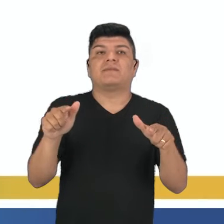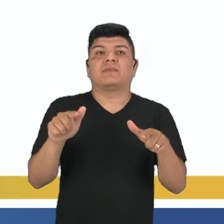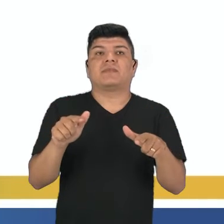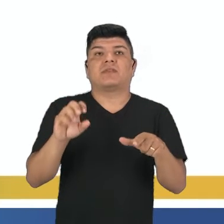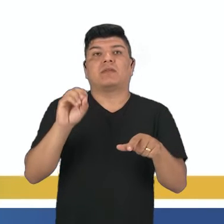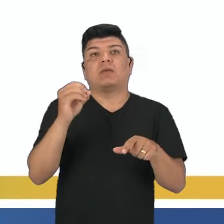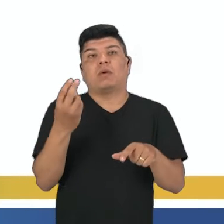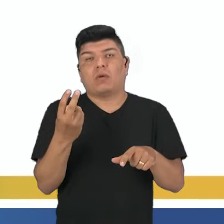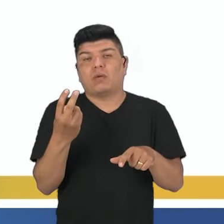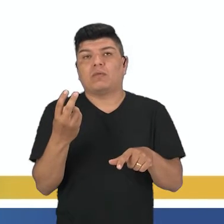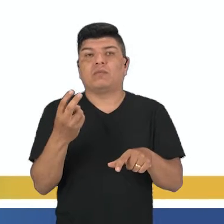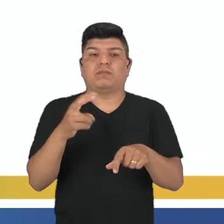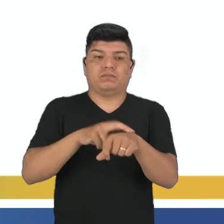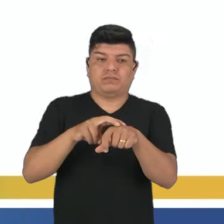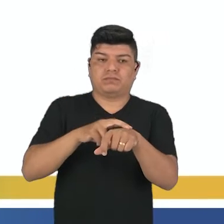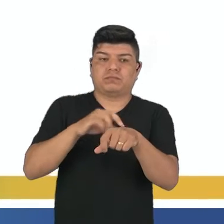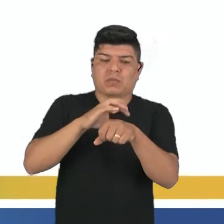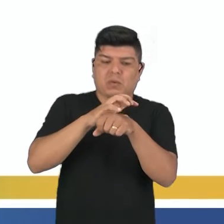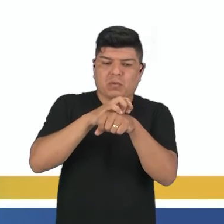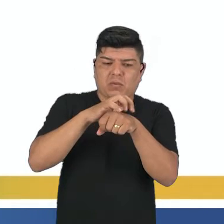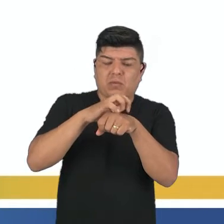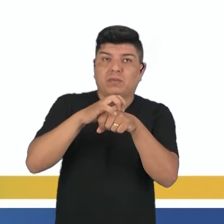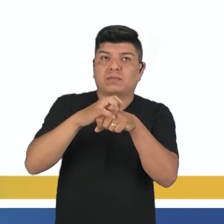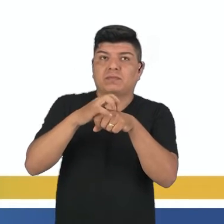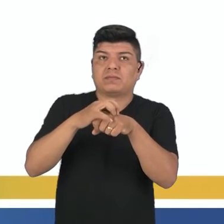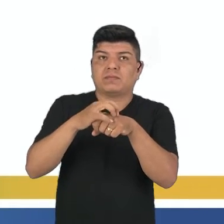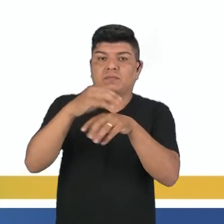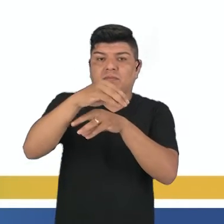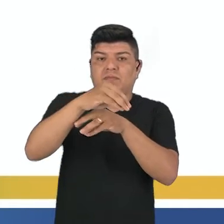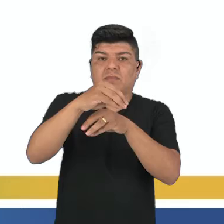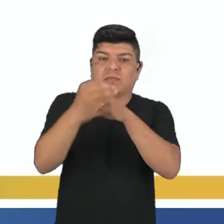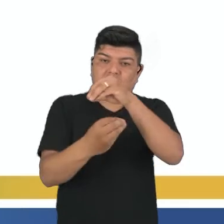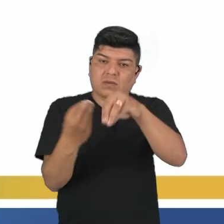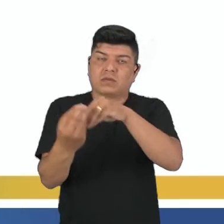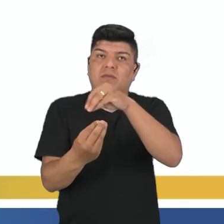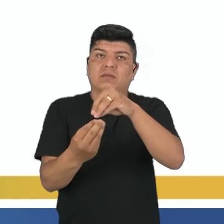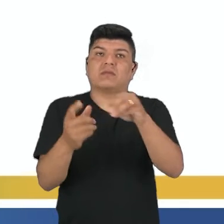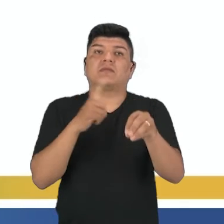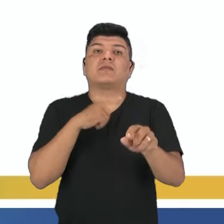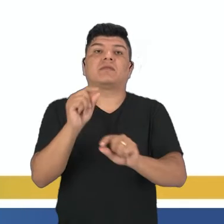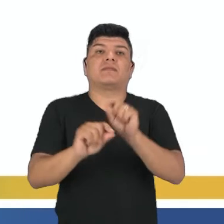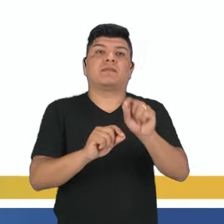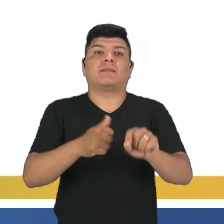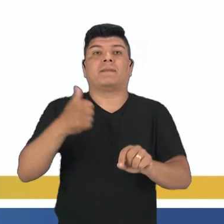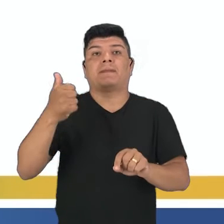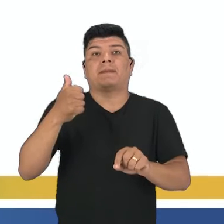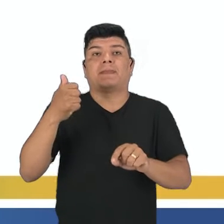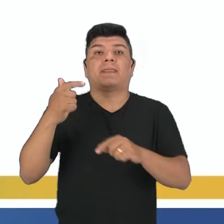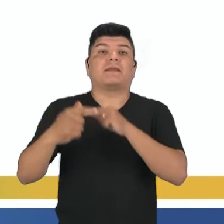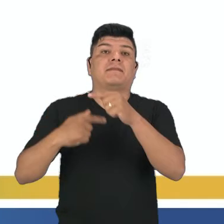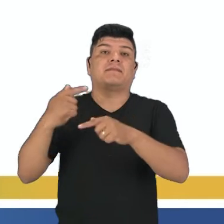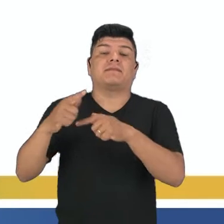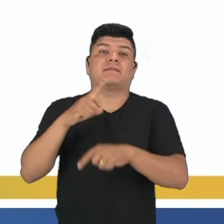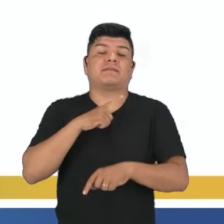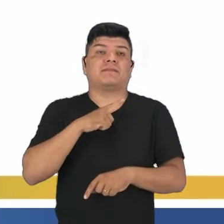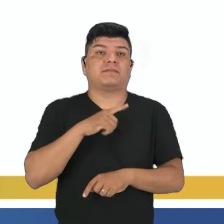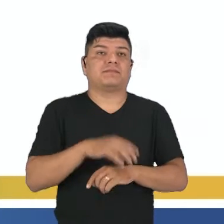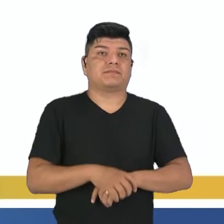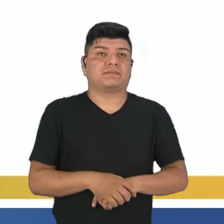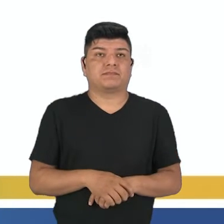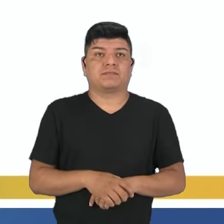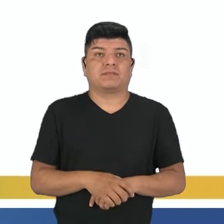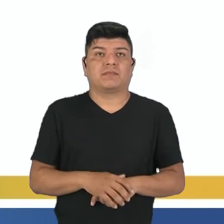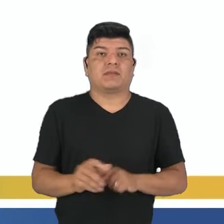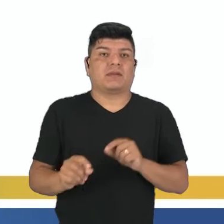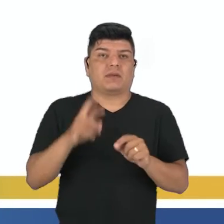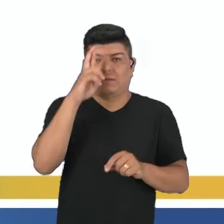e rugosas, certo? E fez o cruzamento dessas ervilhas. O que ele obteve? Na primeira geração, ele